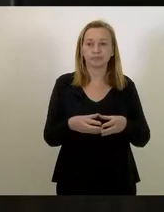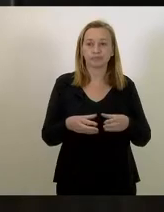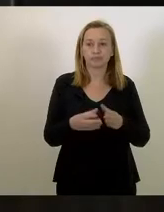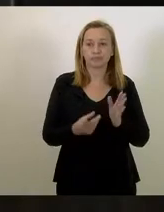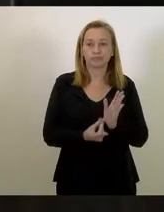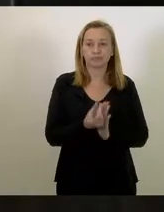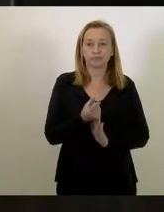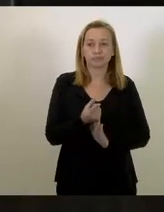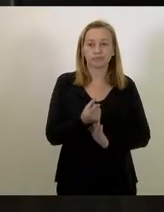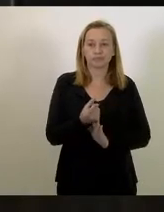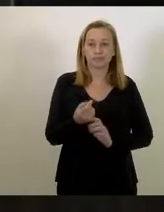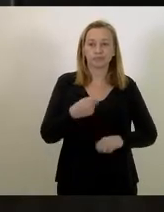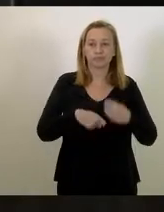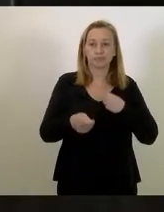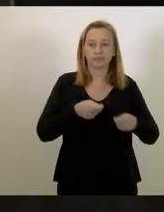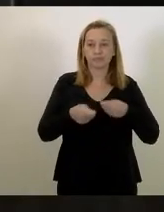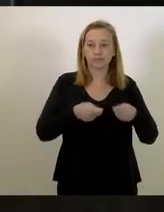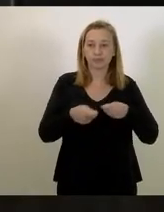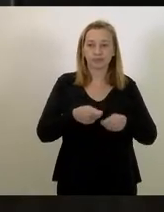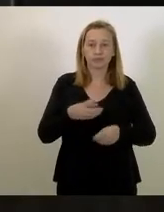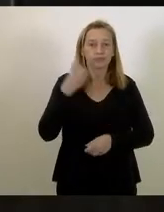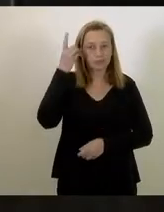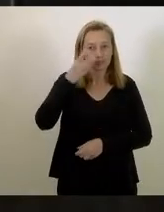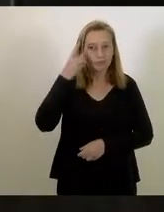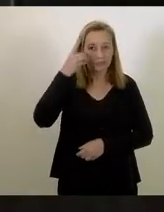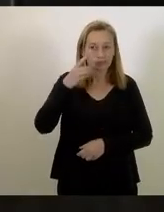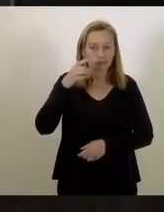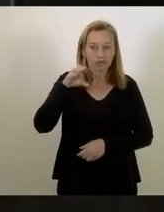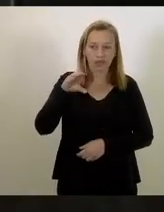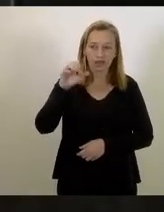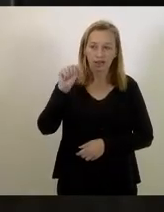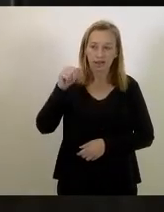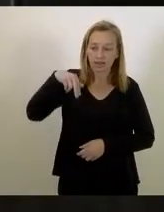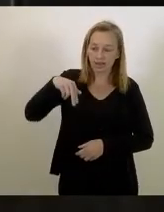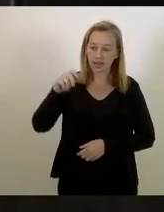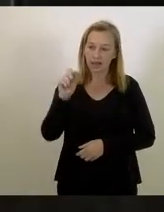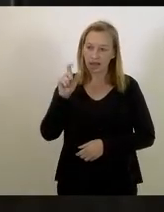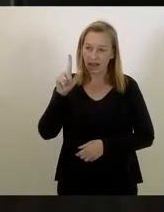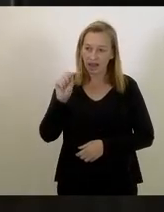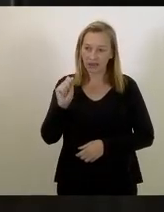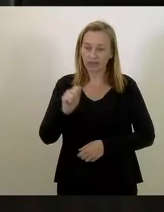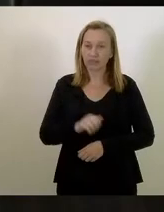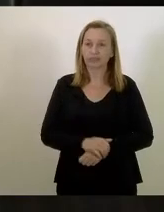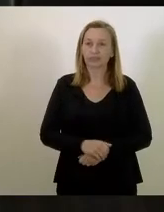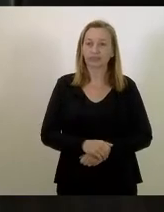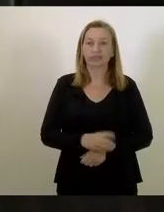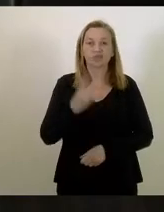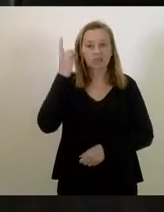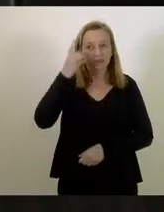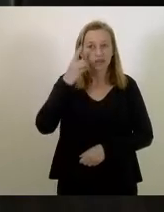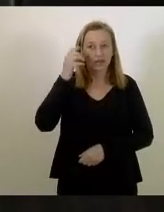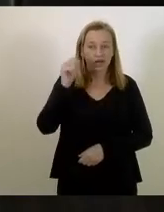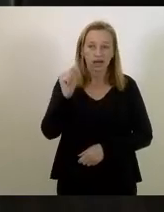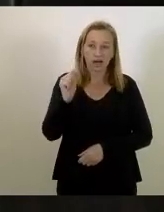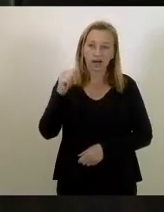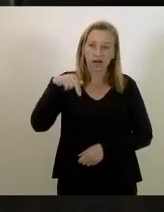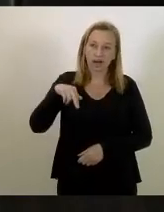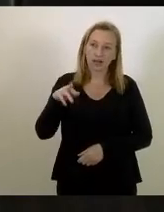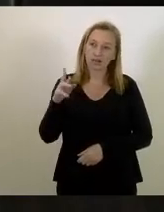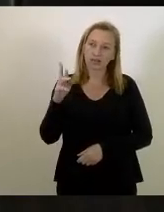orçamento finanças fiscalização financeira e controle deputado Márcio Canella deputado Andrés Alexandre